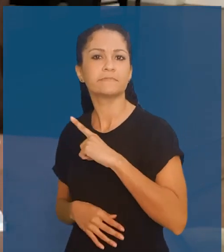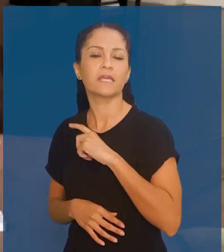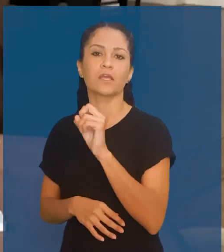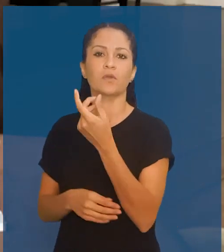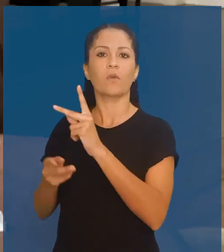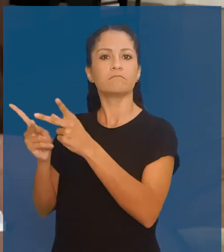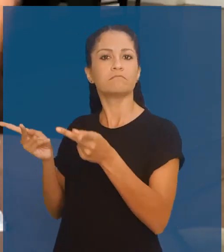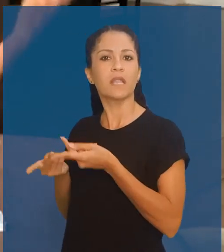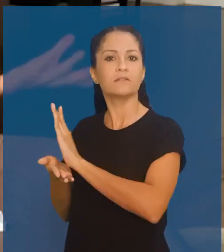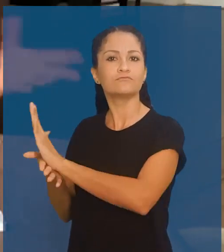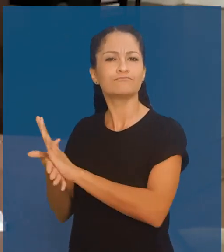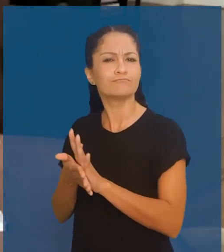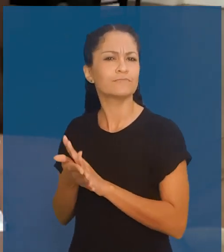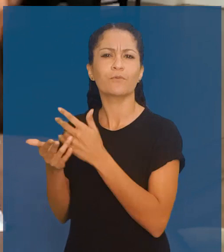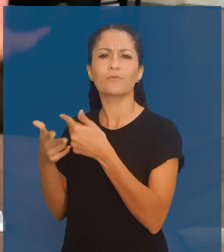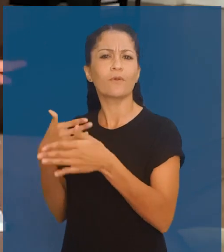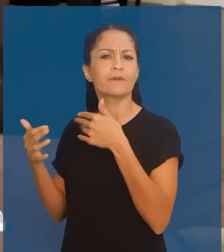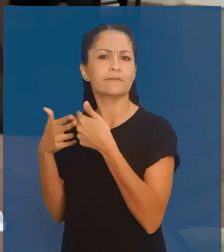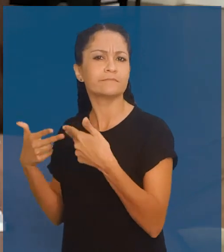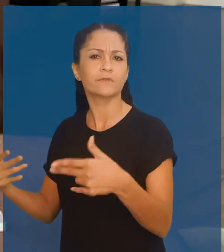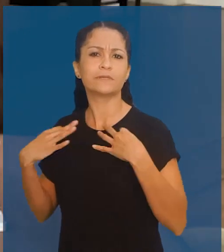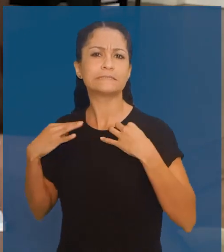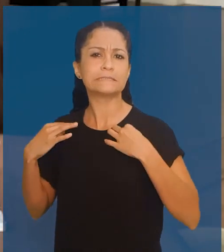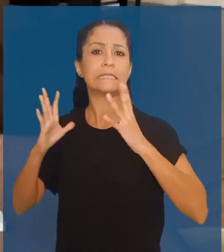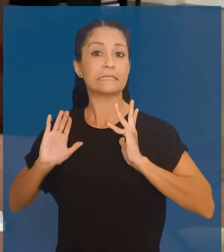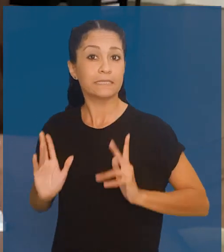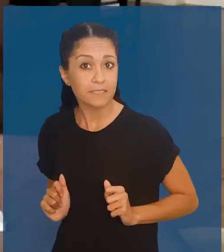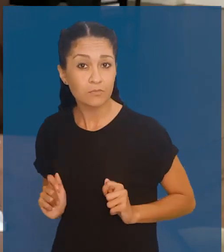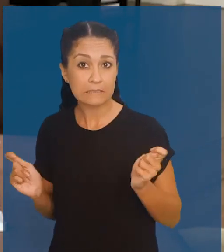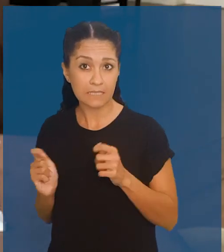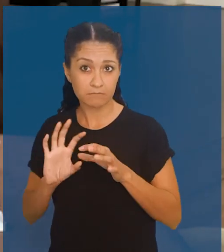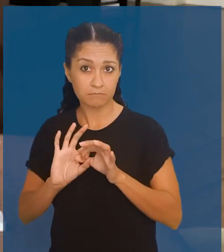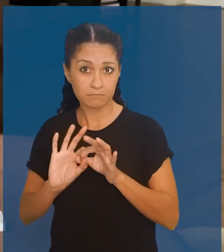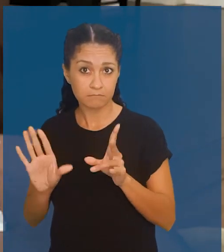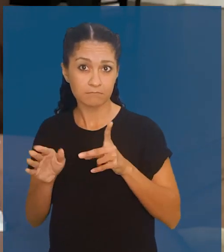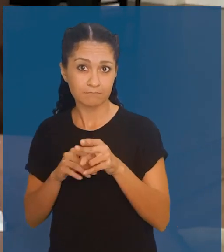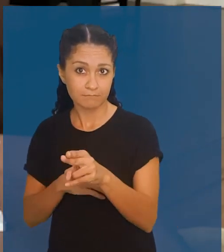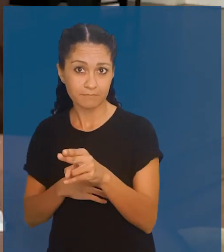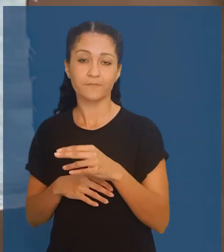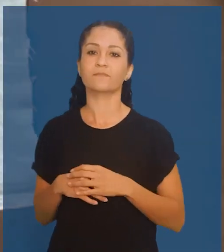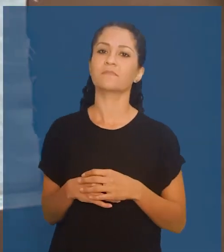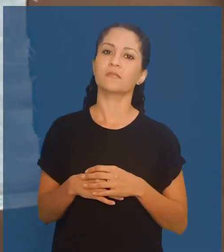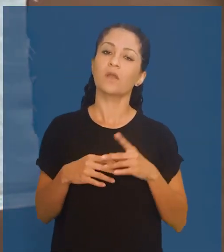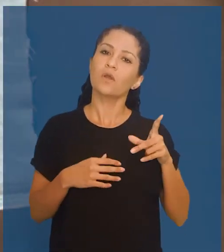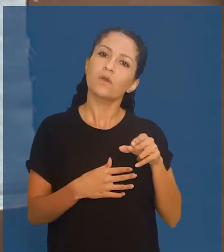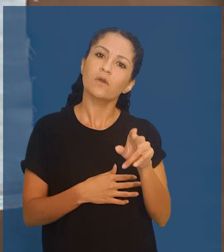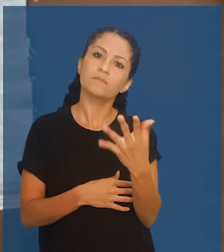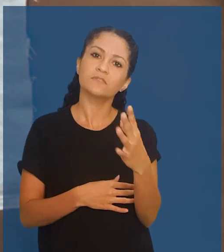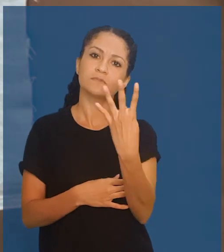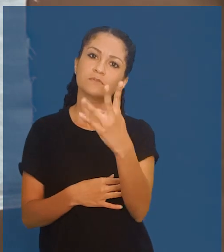um pano de prato, uma fronha, algum tecido que você tenha limpo que você possa cortar ele. Você vai cortar mais ou menos